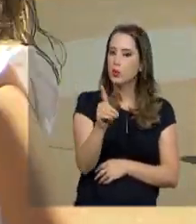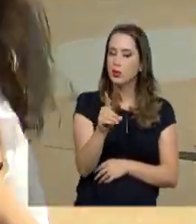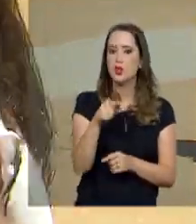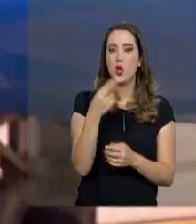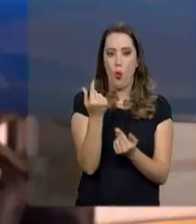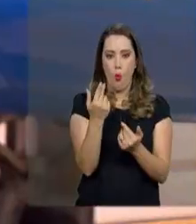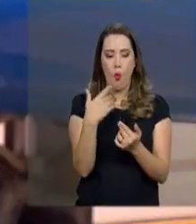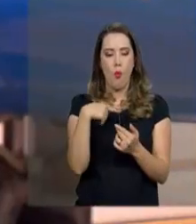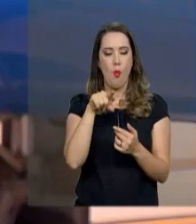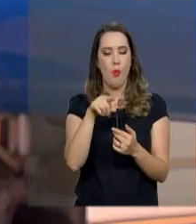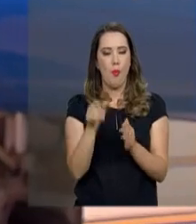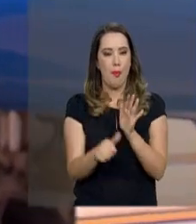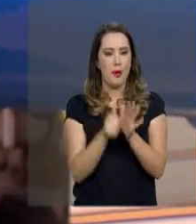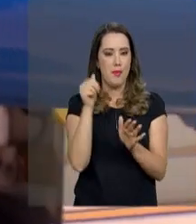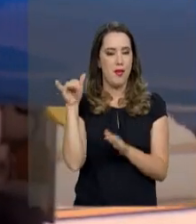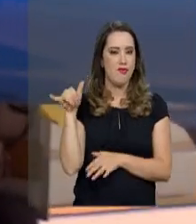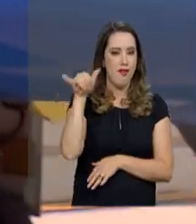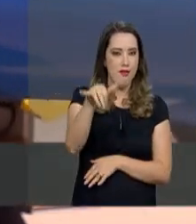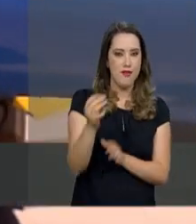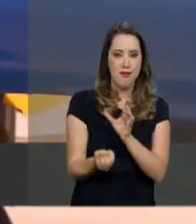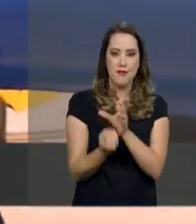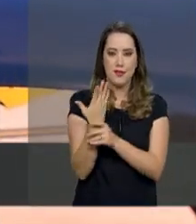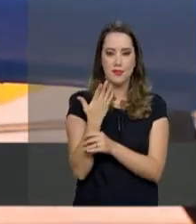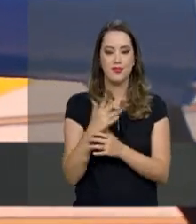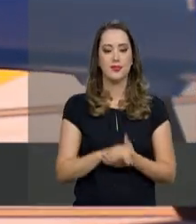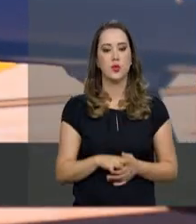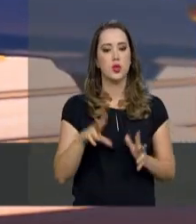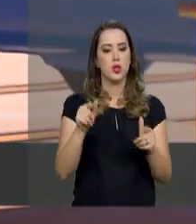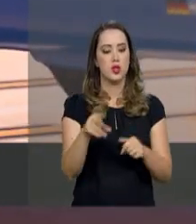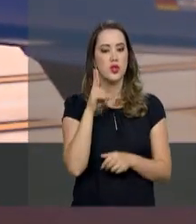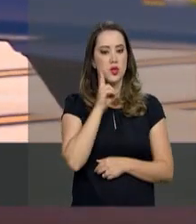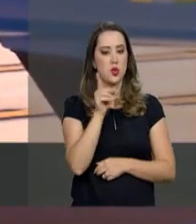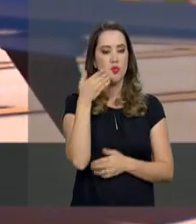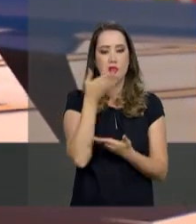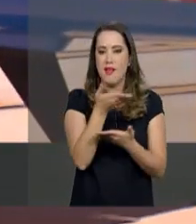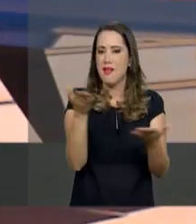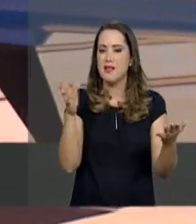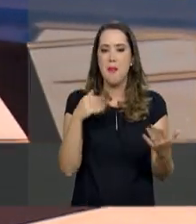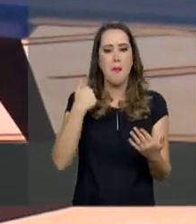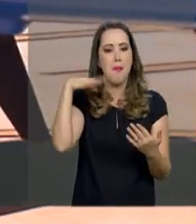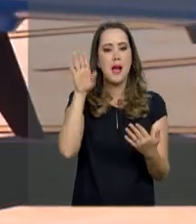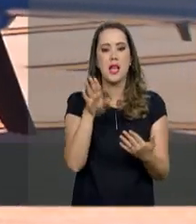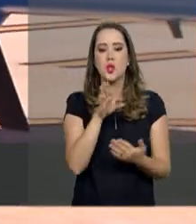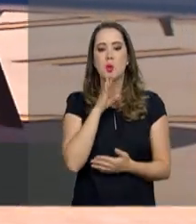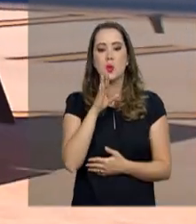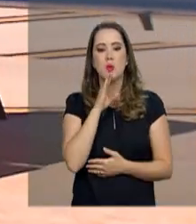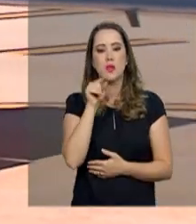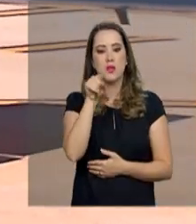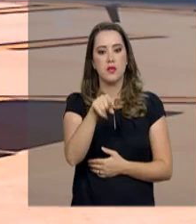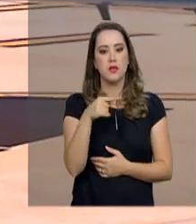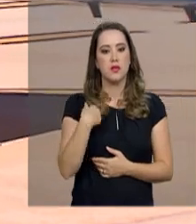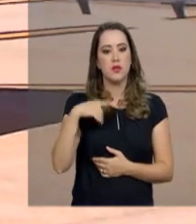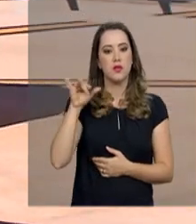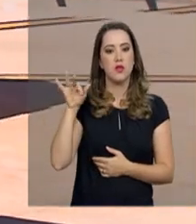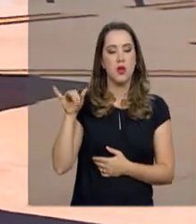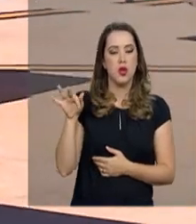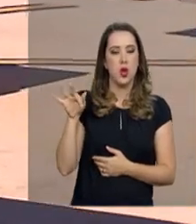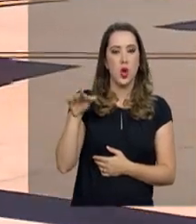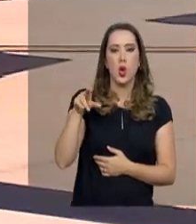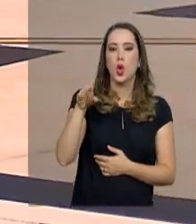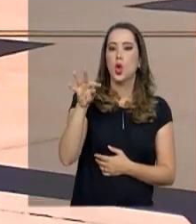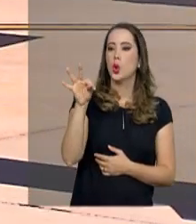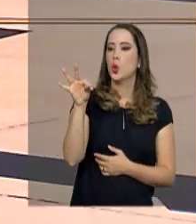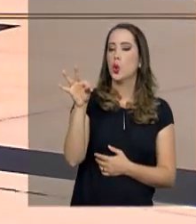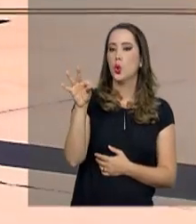libelo. De todas as aeronaves no pátio da FAB, esta é a mais conhecida do público. O Super Tucano